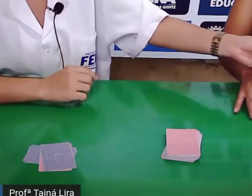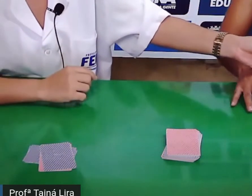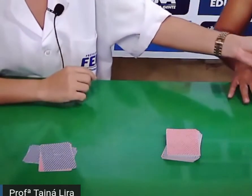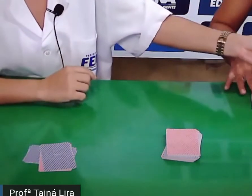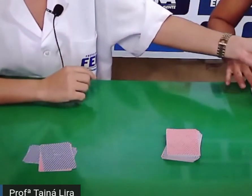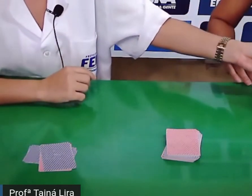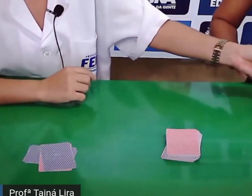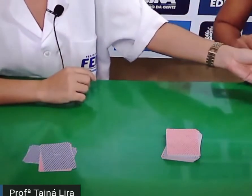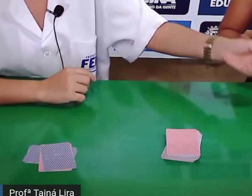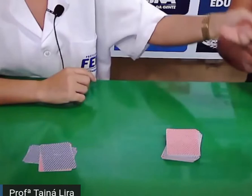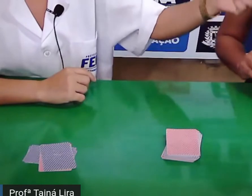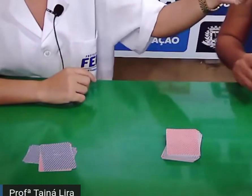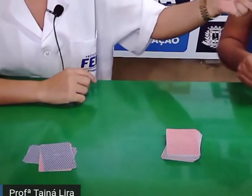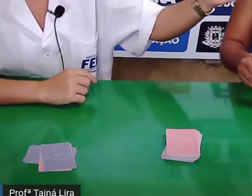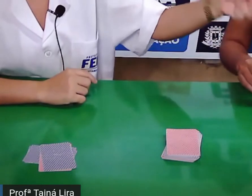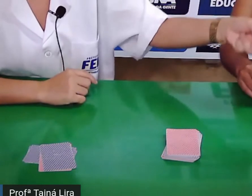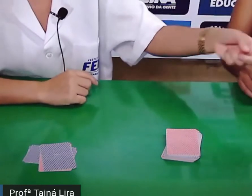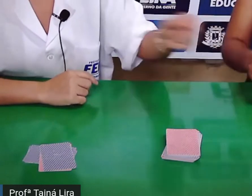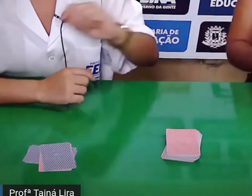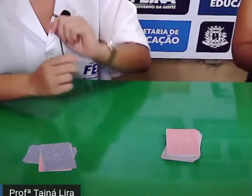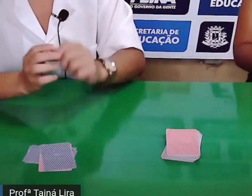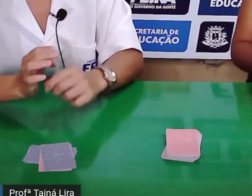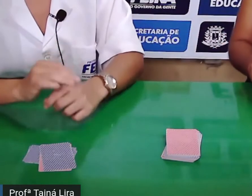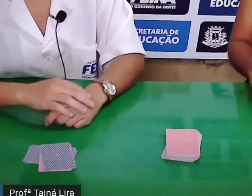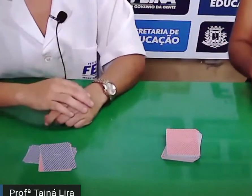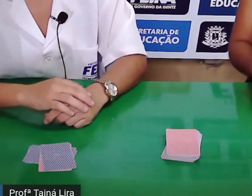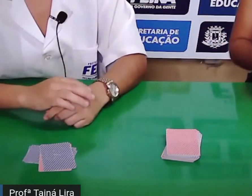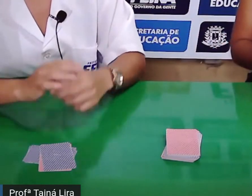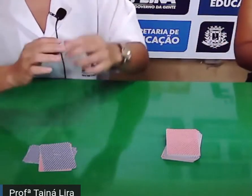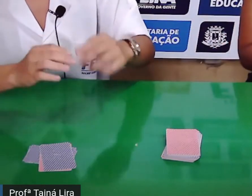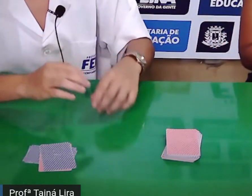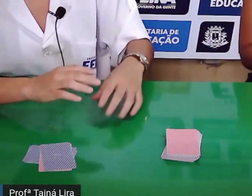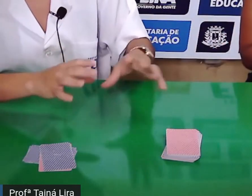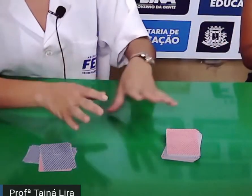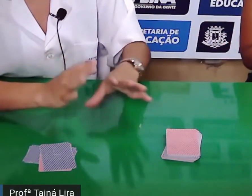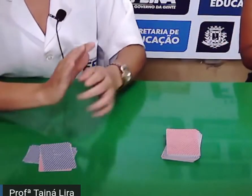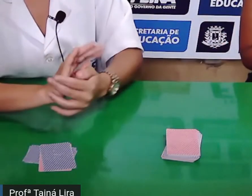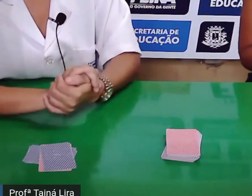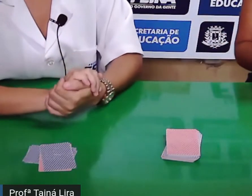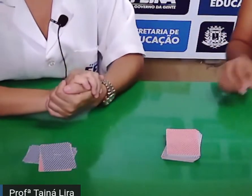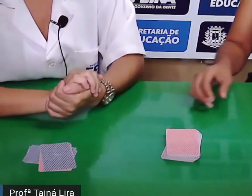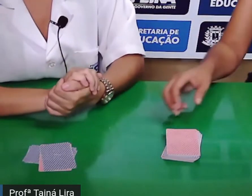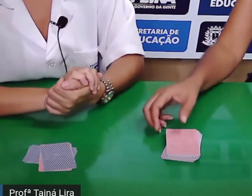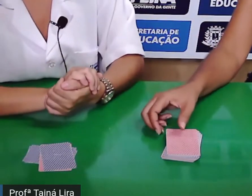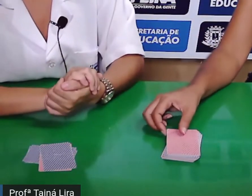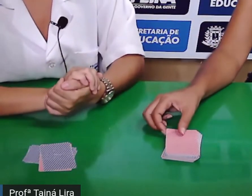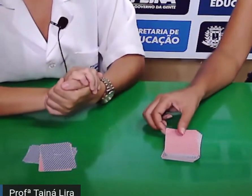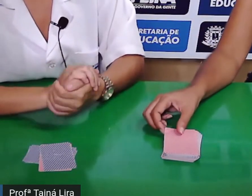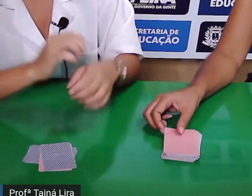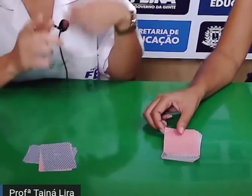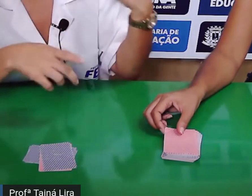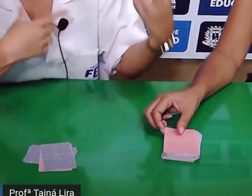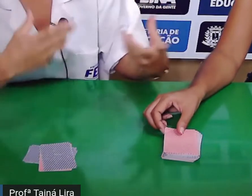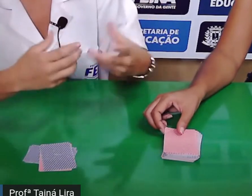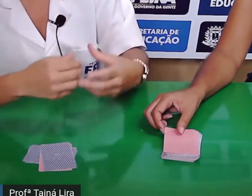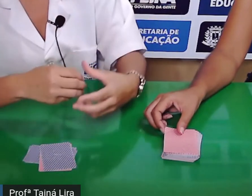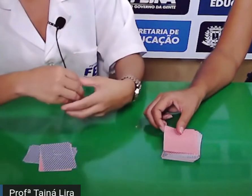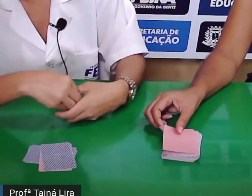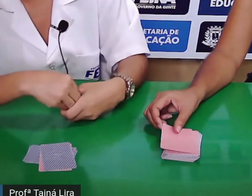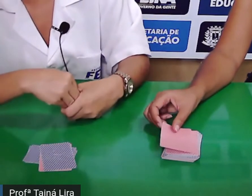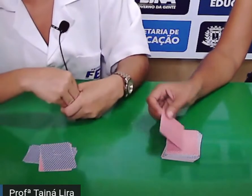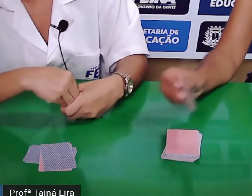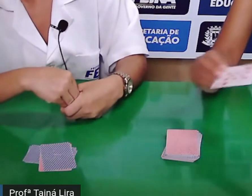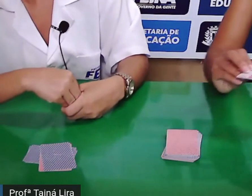ó, o par vai ficar com ela, tá bom? Vamos só mais duas rodadas. O que é que você acha? Que o jogo tá